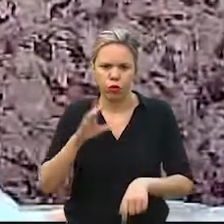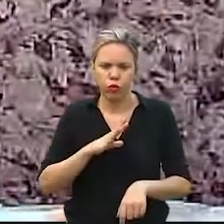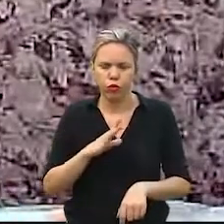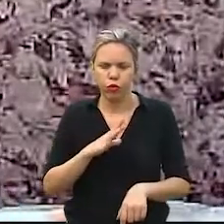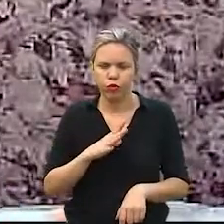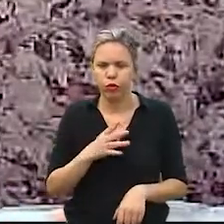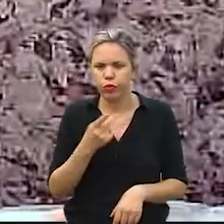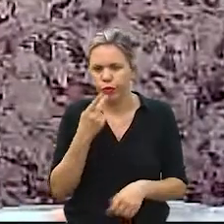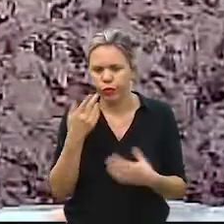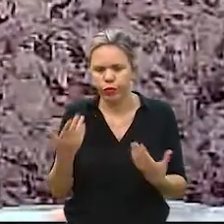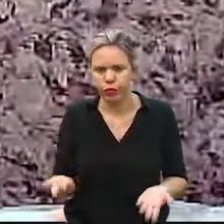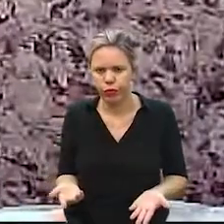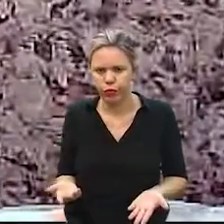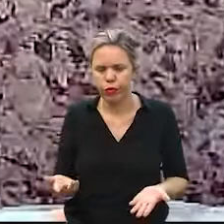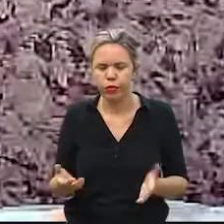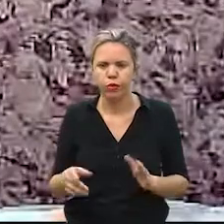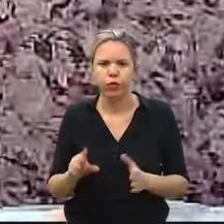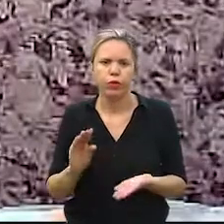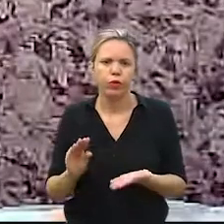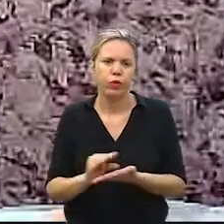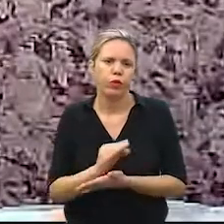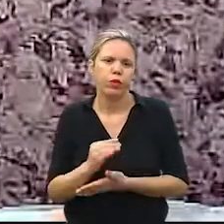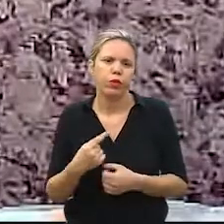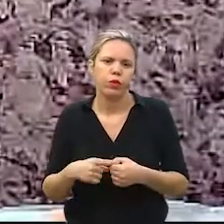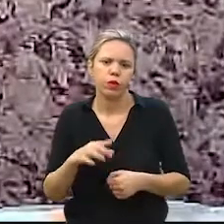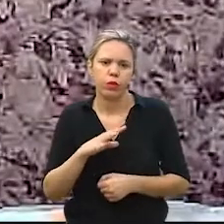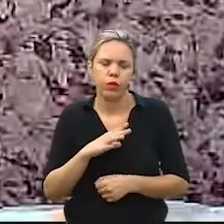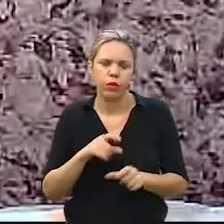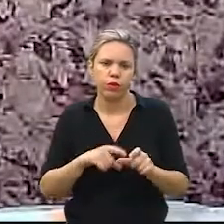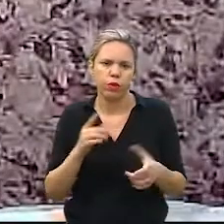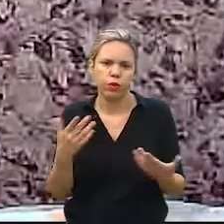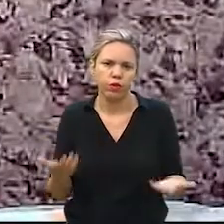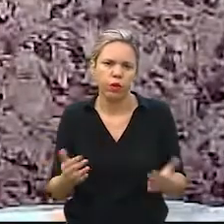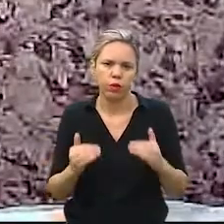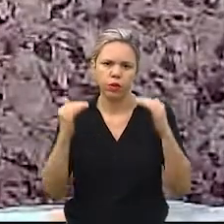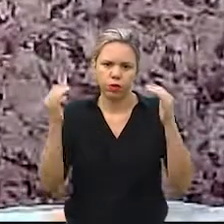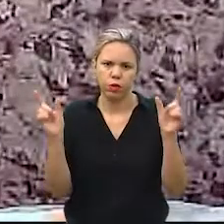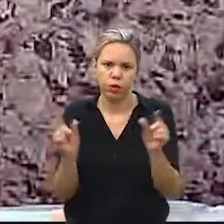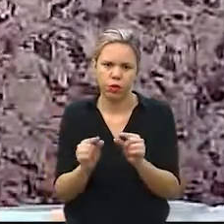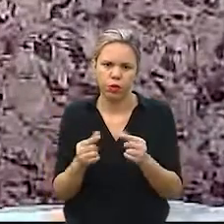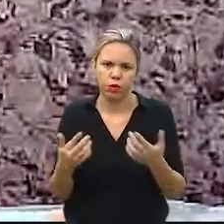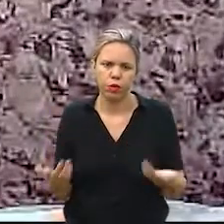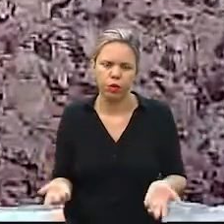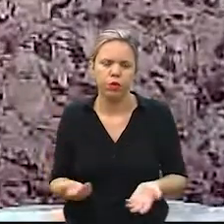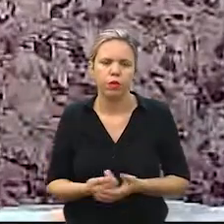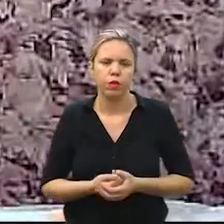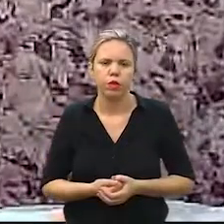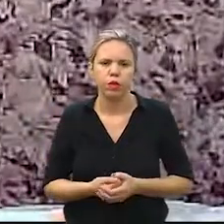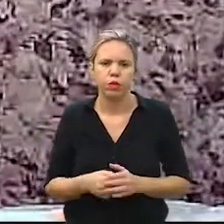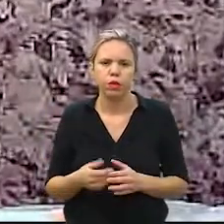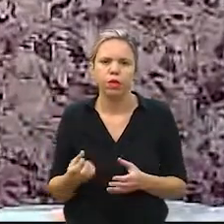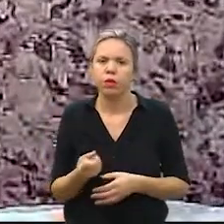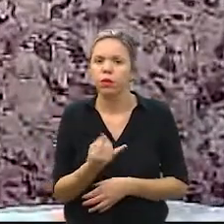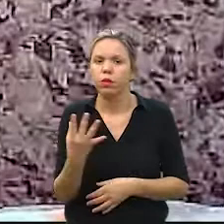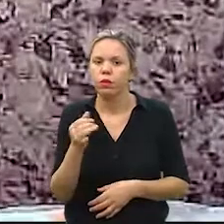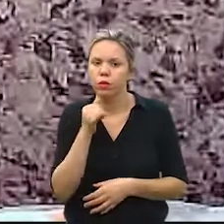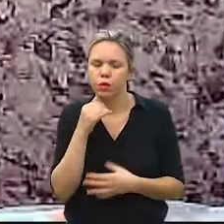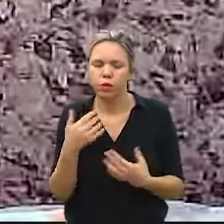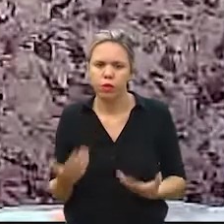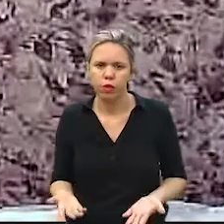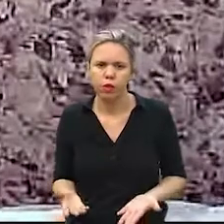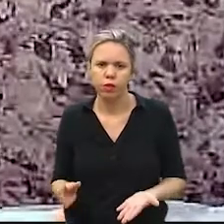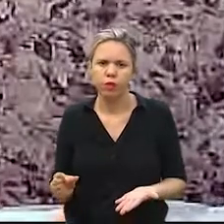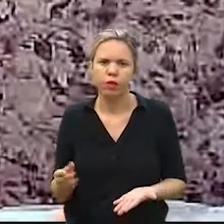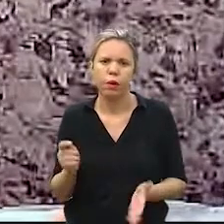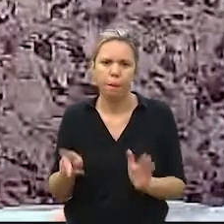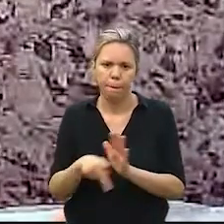gente fala, quer dizer, a receita própria dá ao município um grau de autonomia maior ou menor. E pela proporção que a